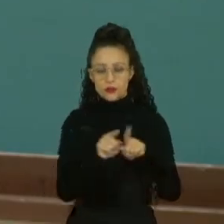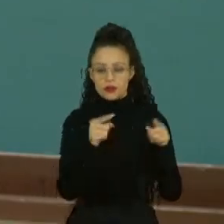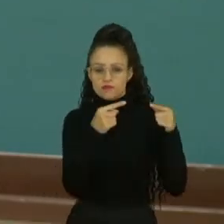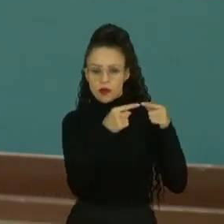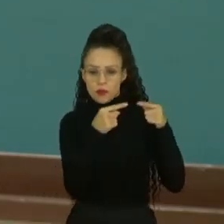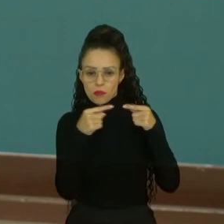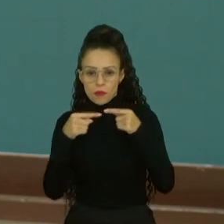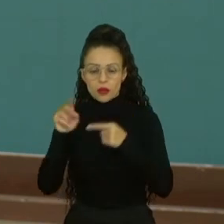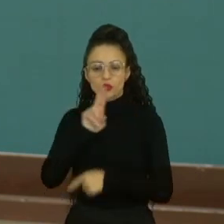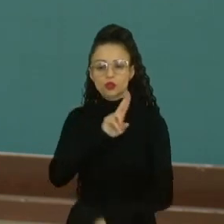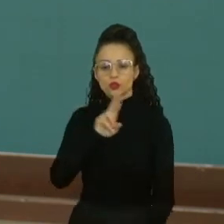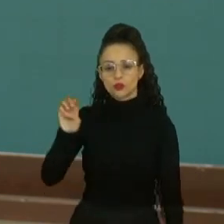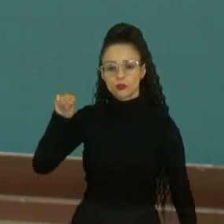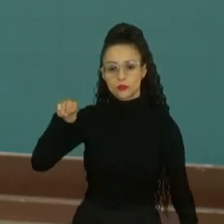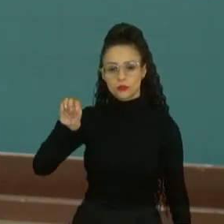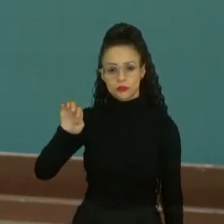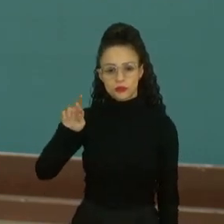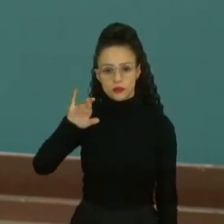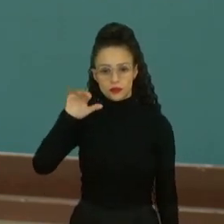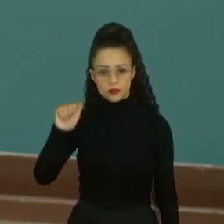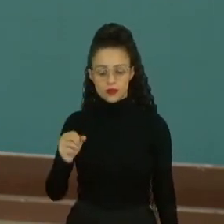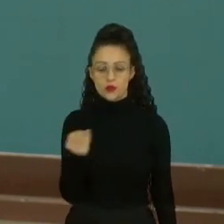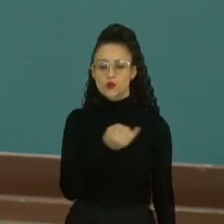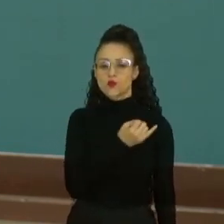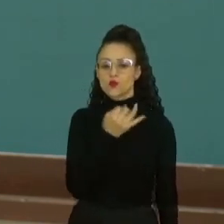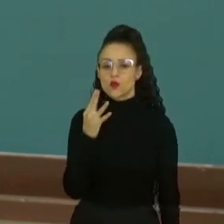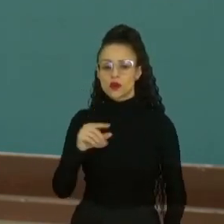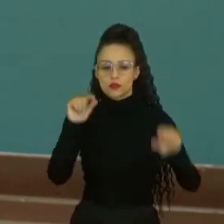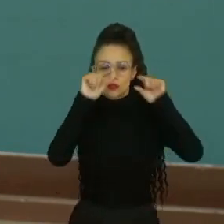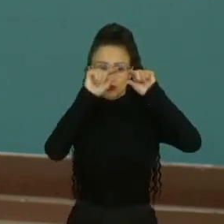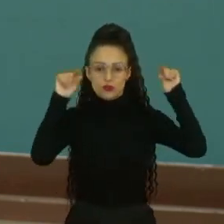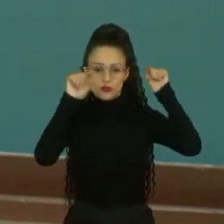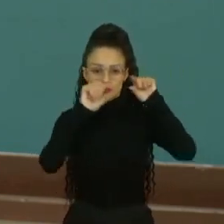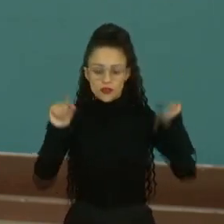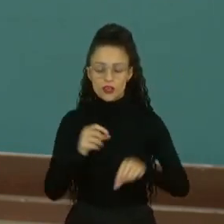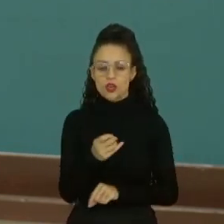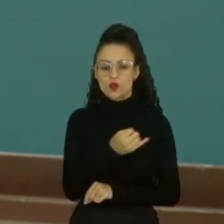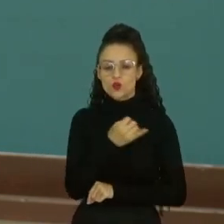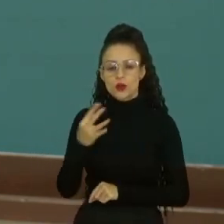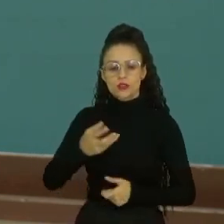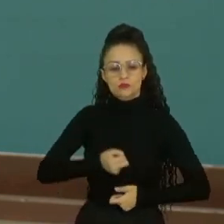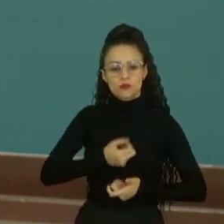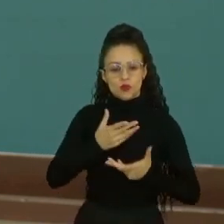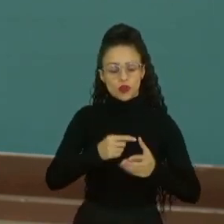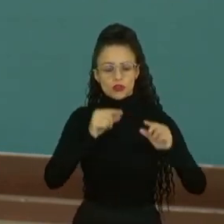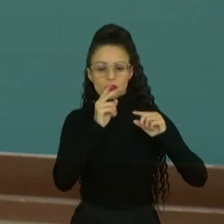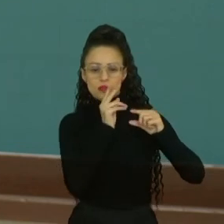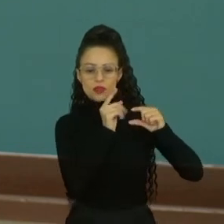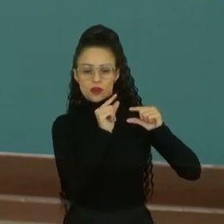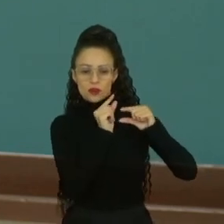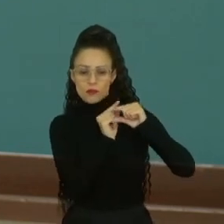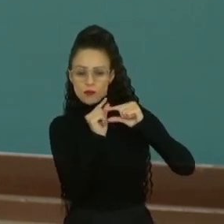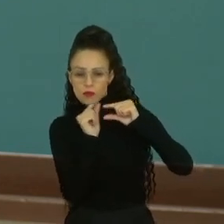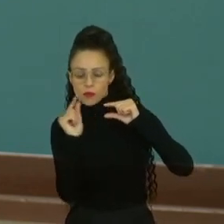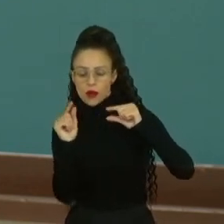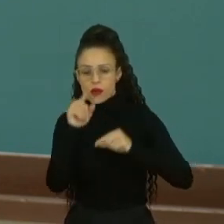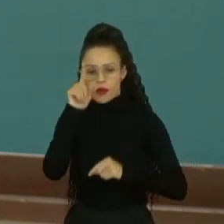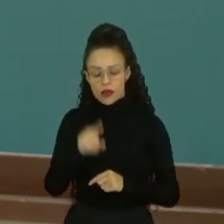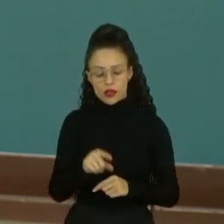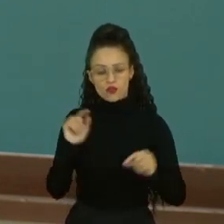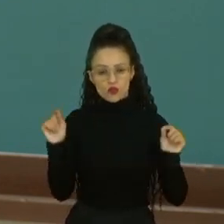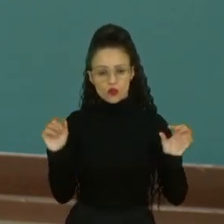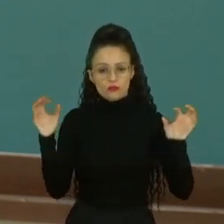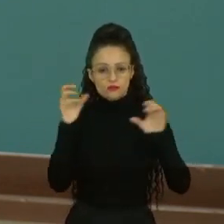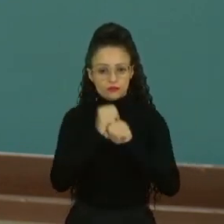que é métrica? Então, o número de versos, o número de sílabas poéticas, tudo isso ele é